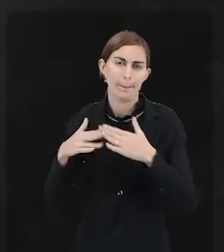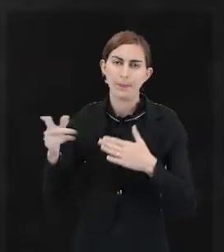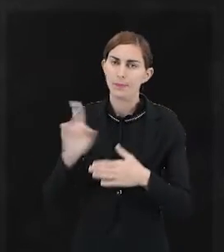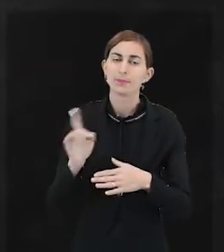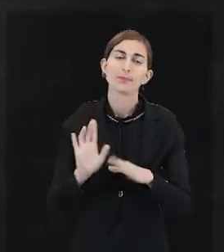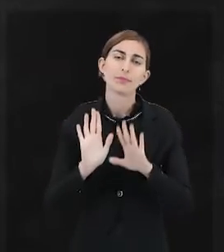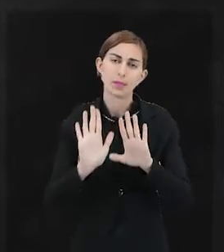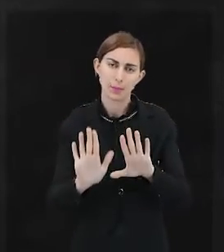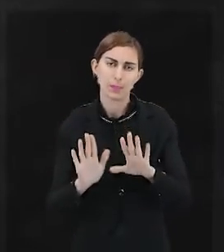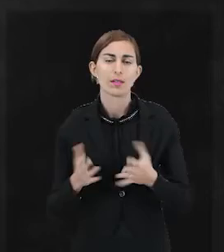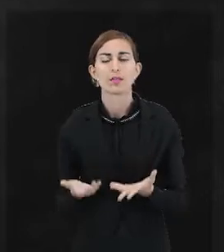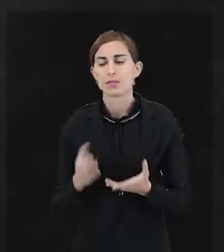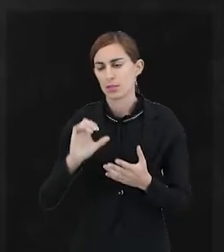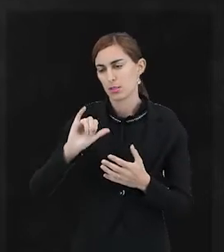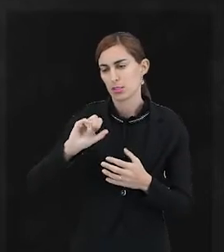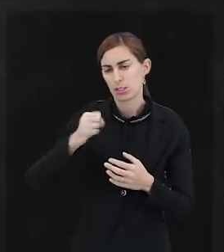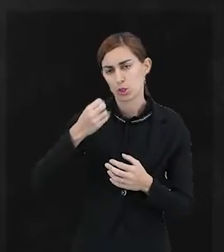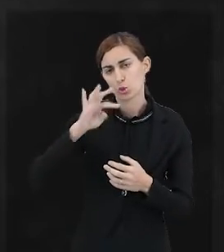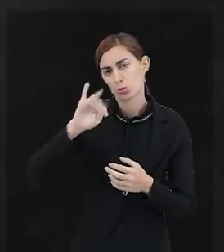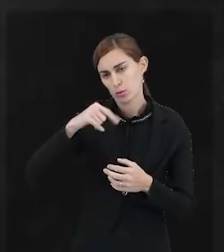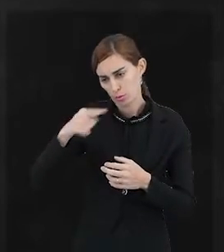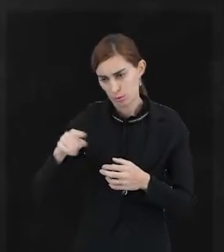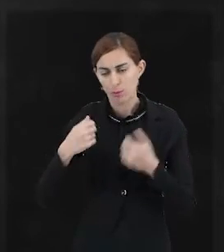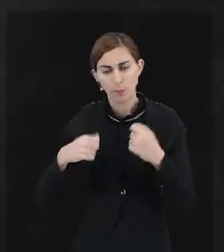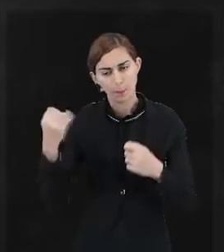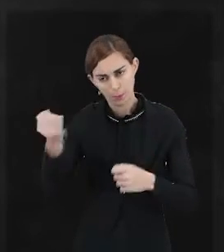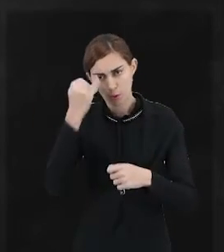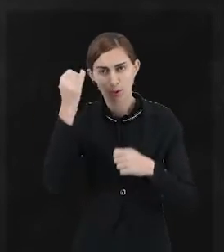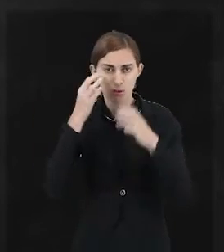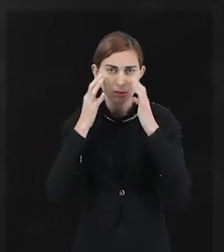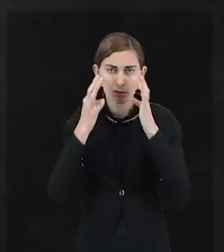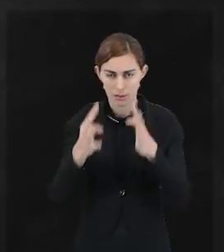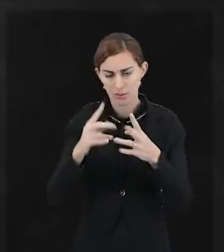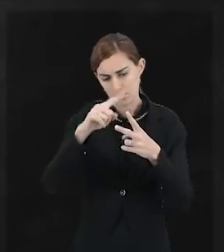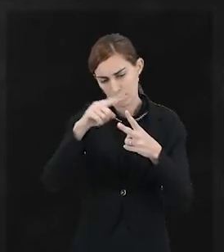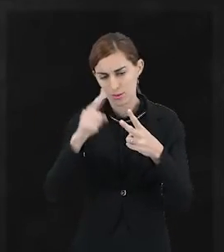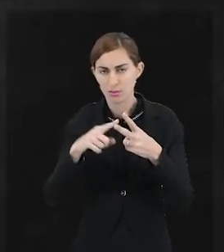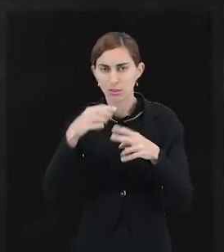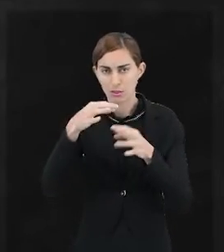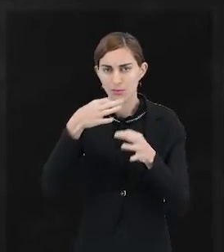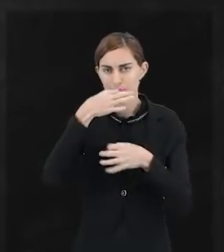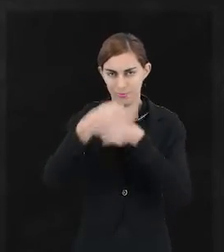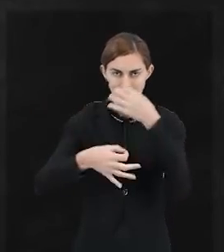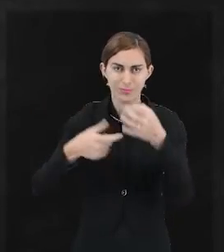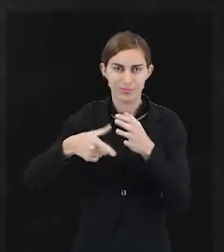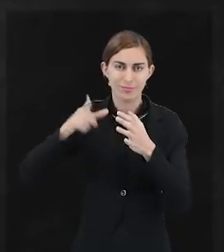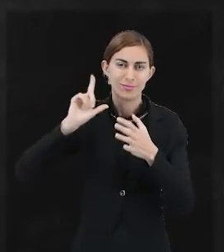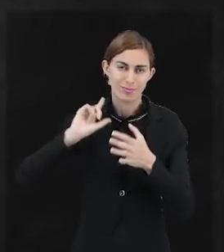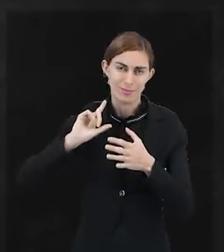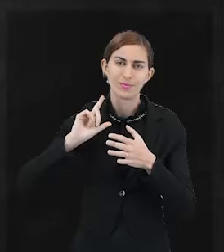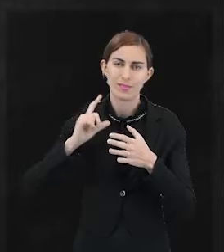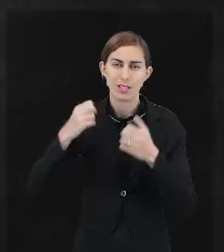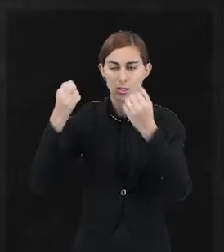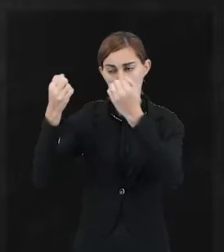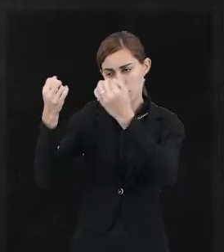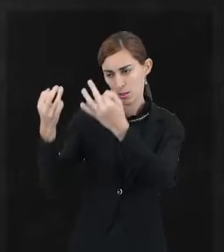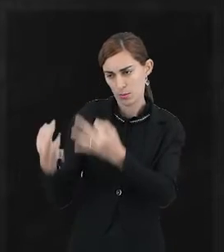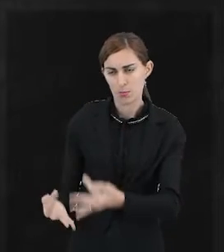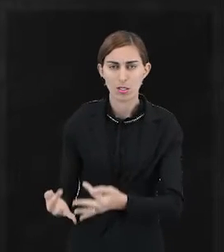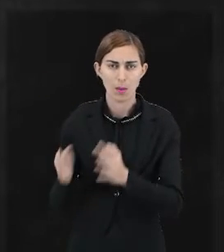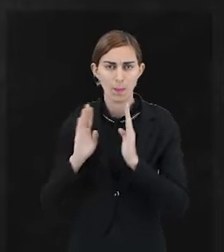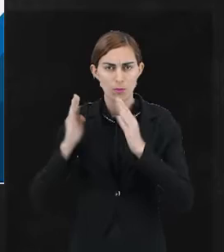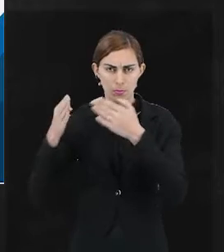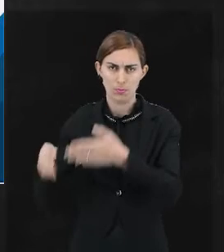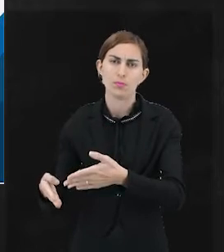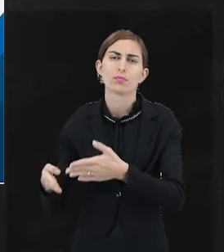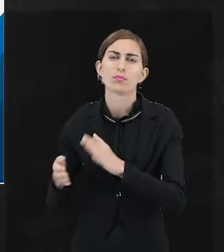Mas mesmo nessas situações, é importante que você se atente a essas duas dicas anteriores, ou seja, que ele seja descritivo e